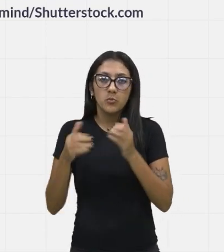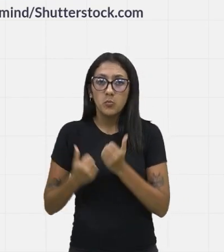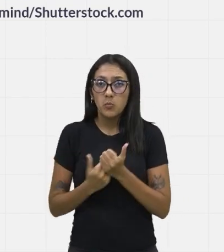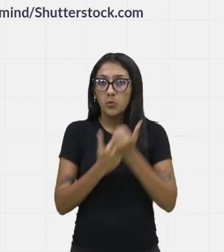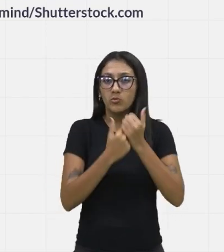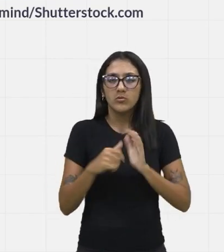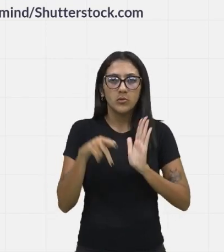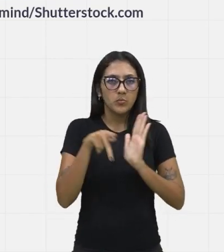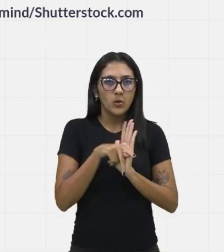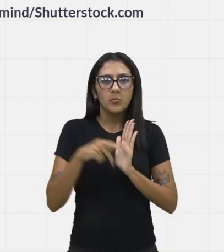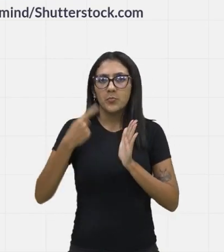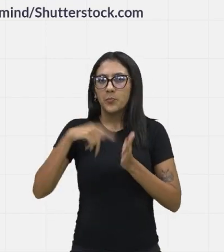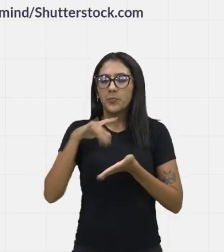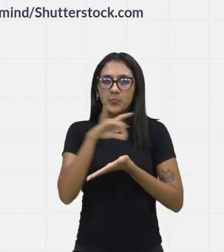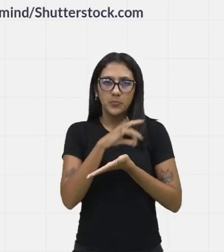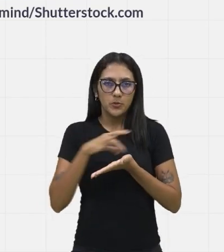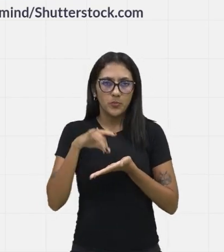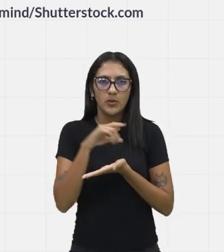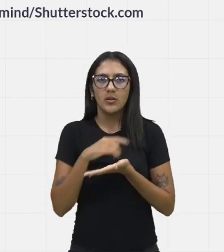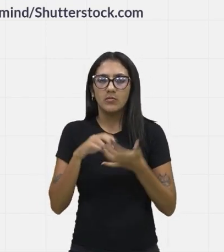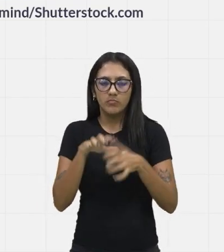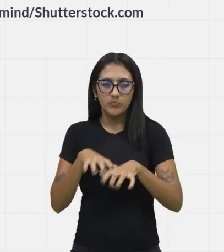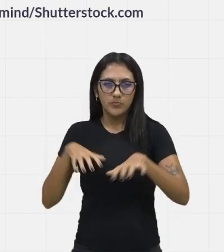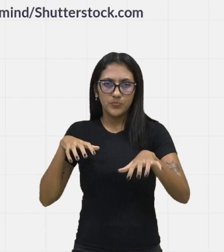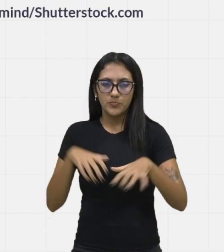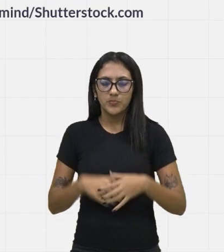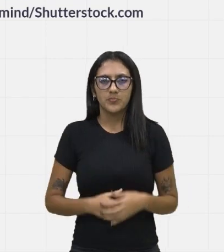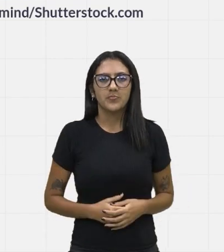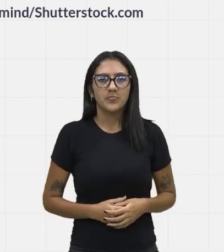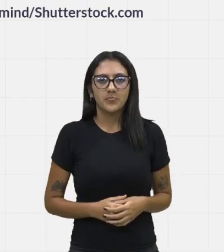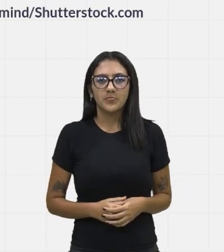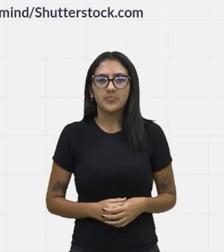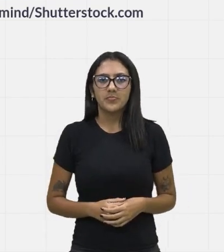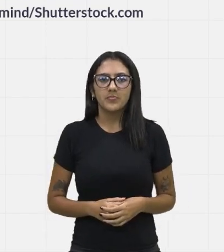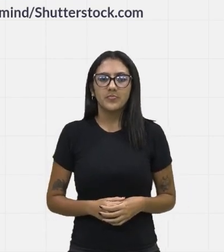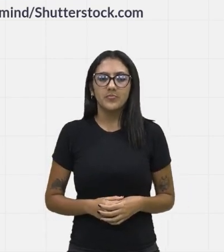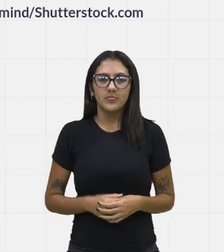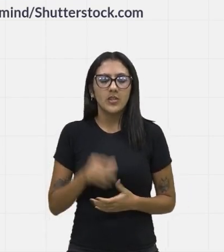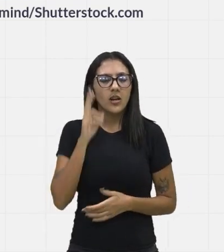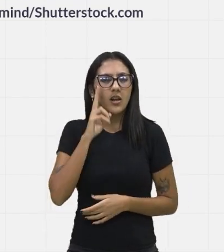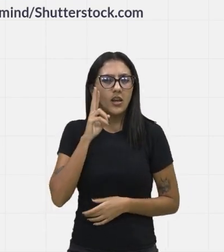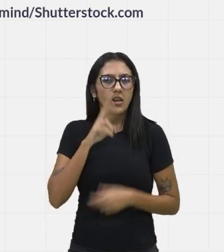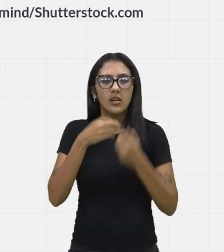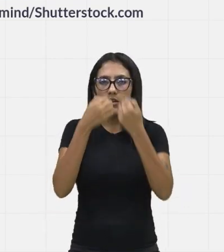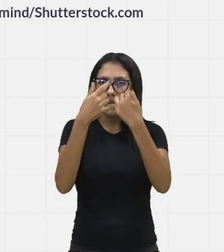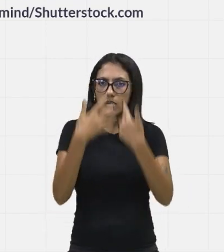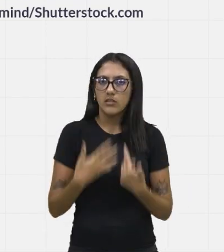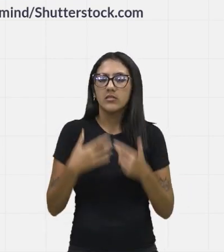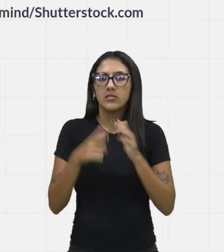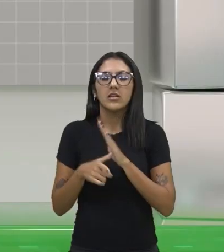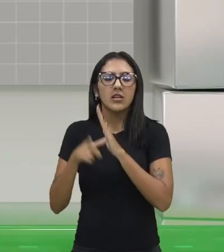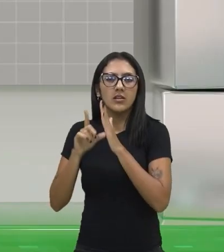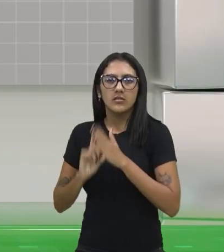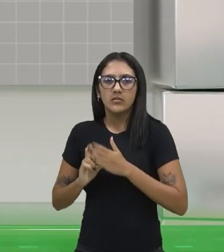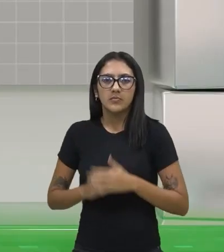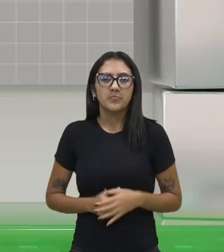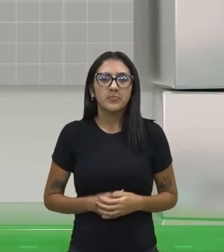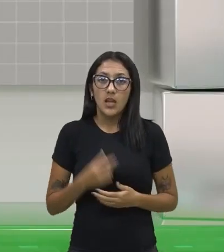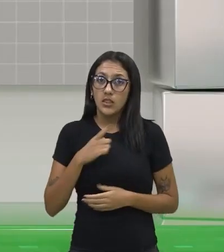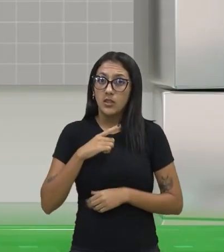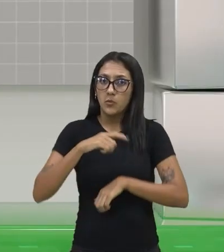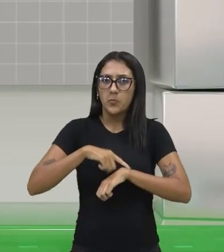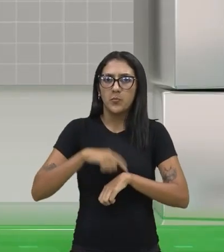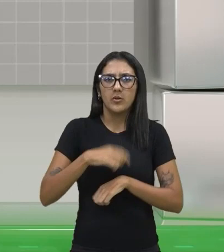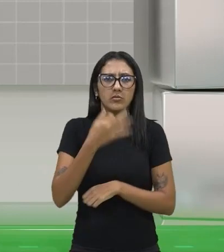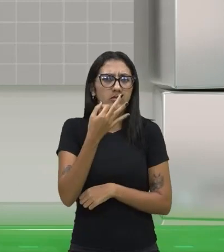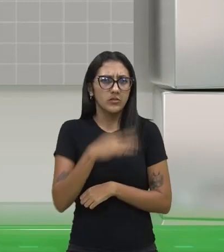ministrante em transmissão. Como vocês viram, como nós falamos anteriormente, existe um momento para